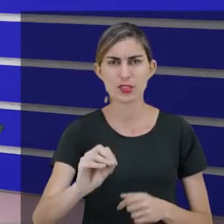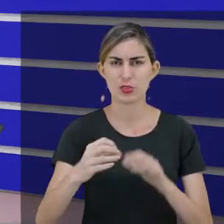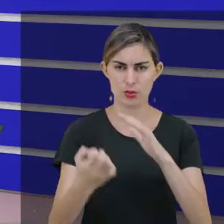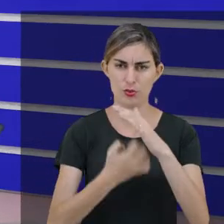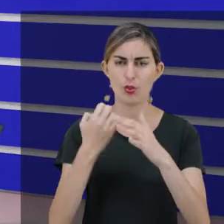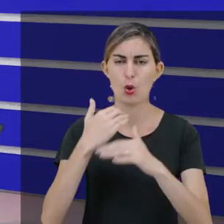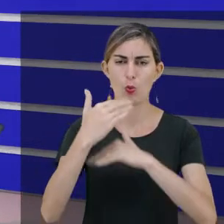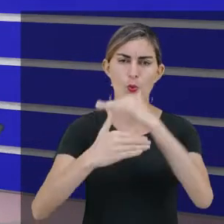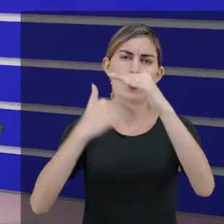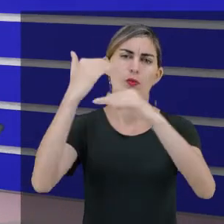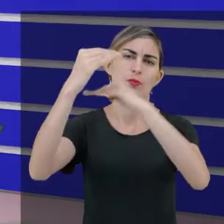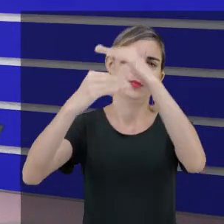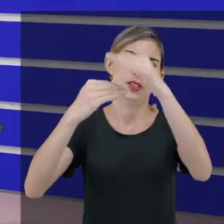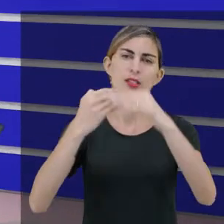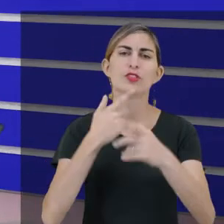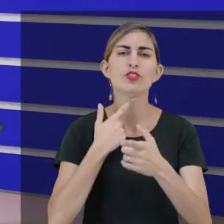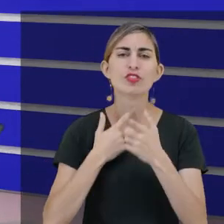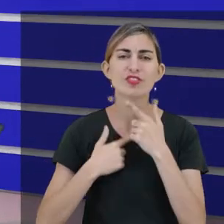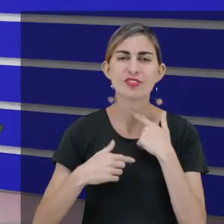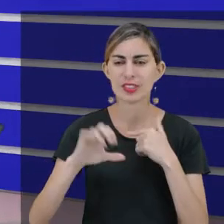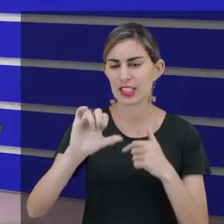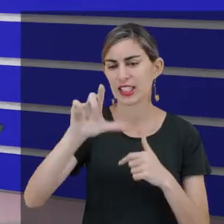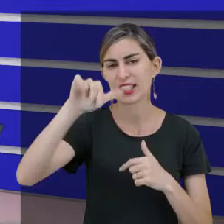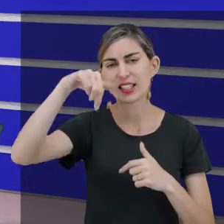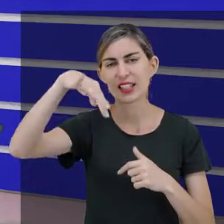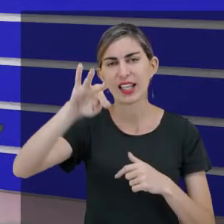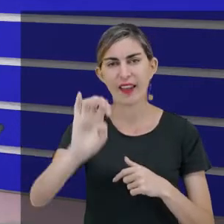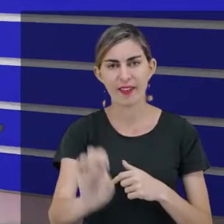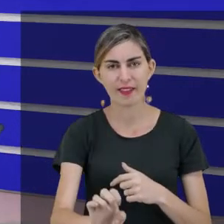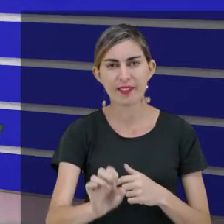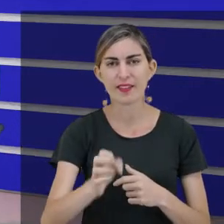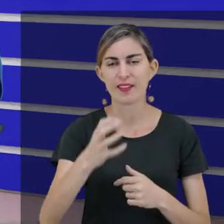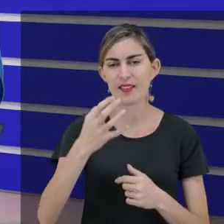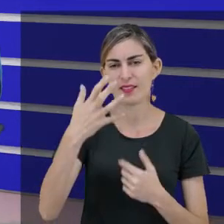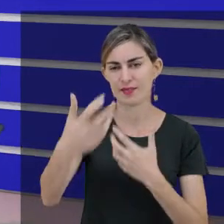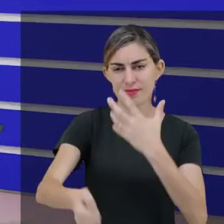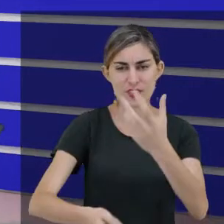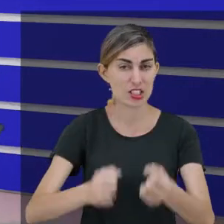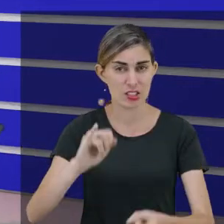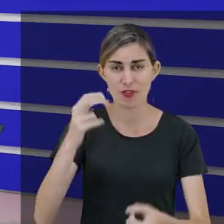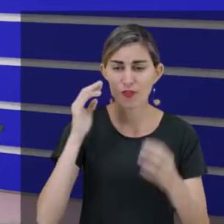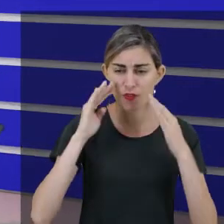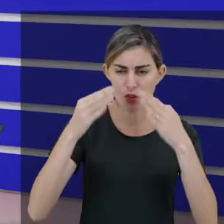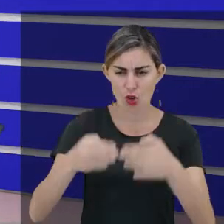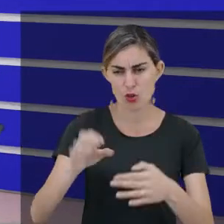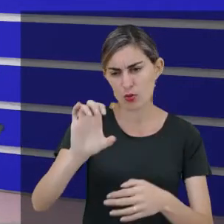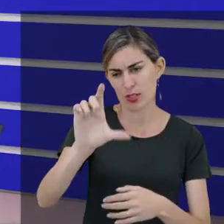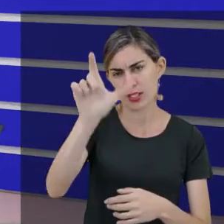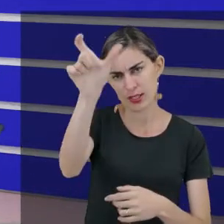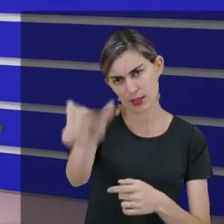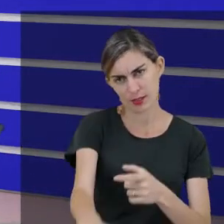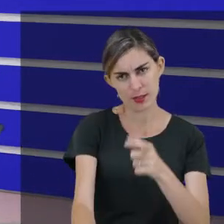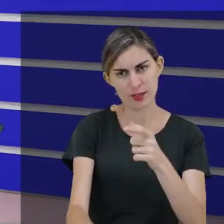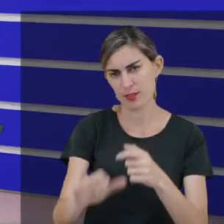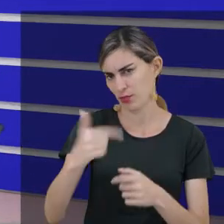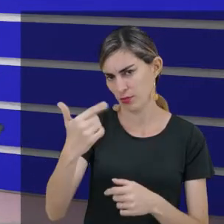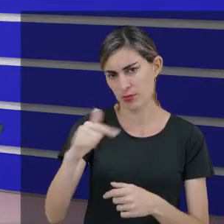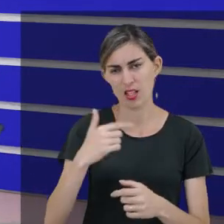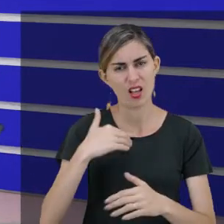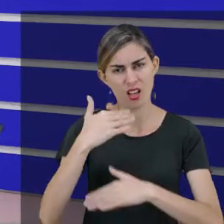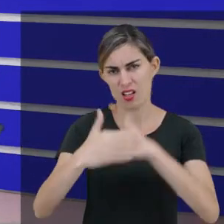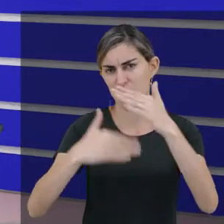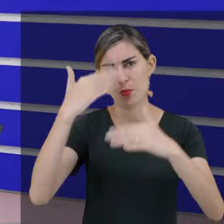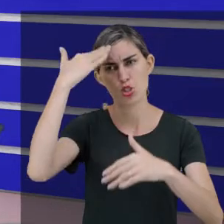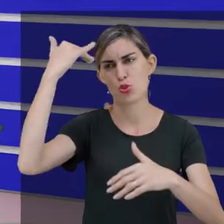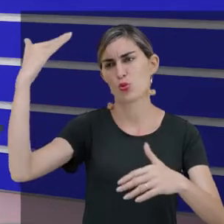é o aumento dessa satisfação do cliente. Se você não olha para o cliente, se você não tem um foco do cliente, dificilmente sua empresa vai ter